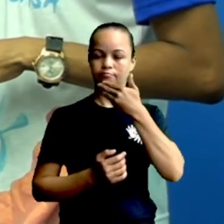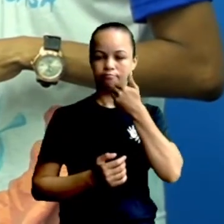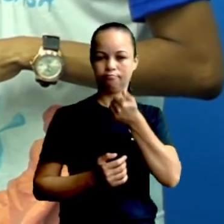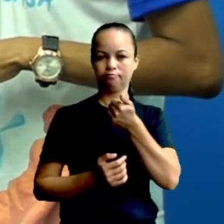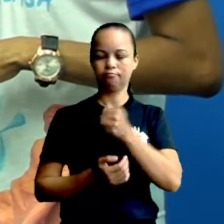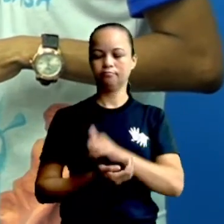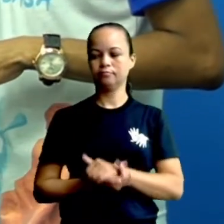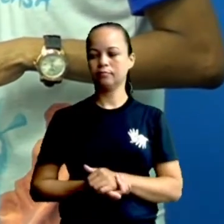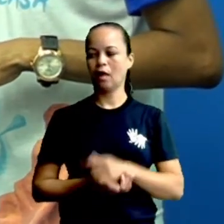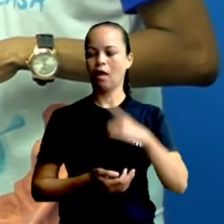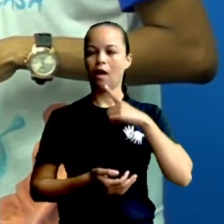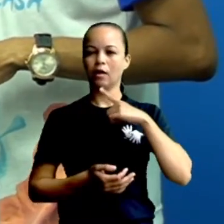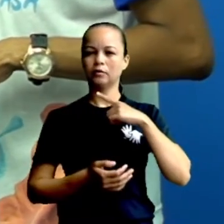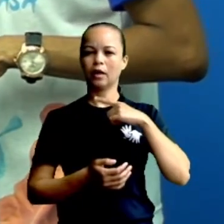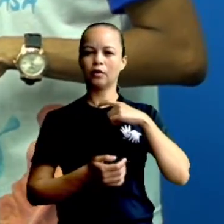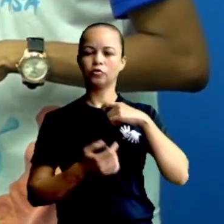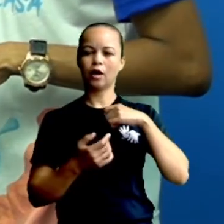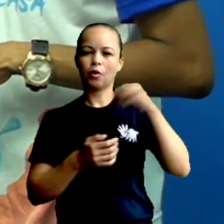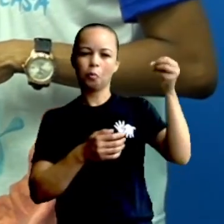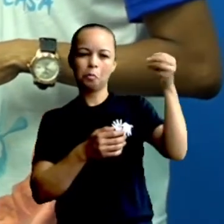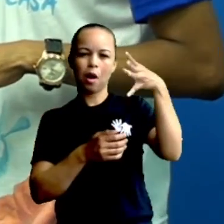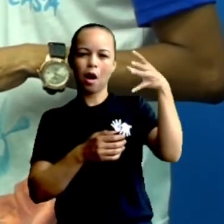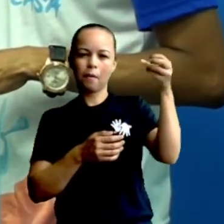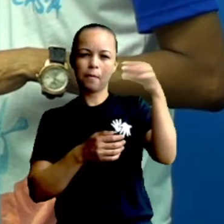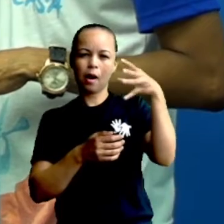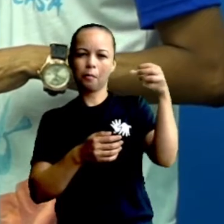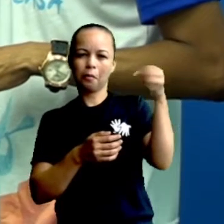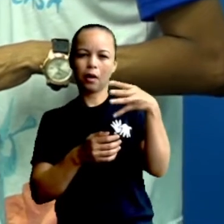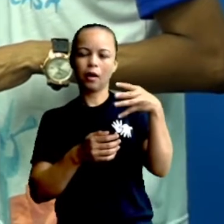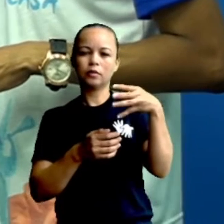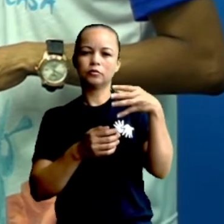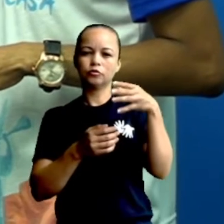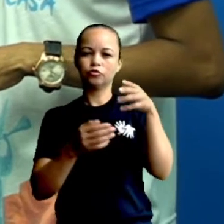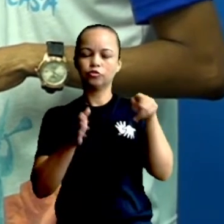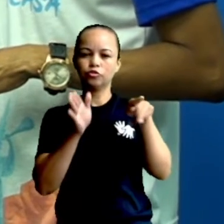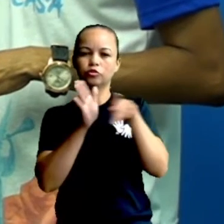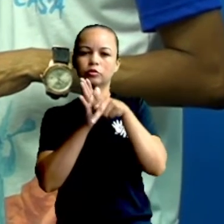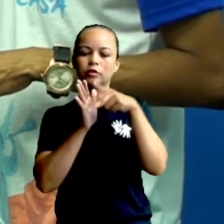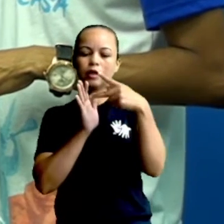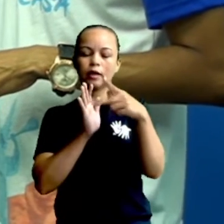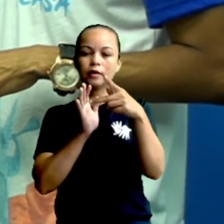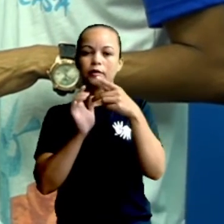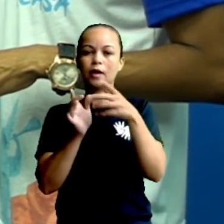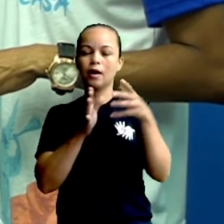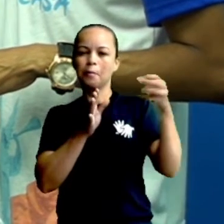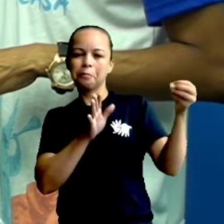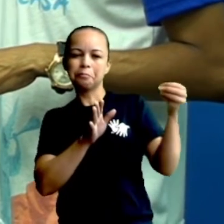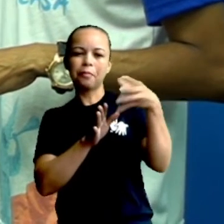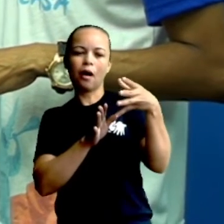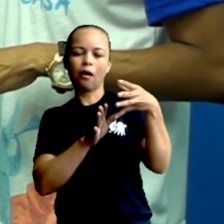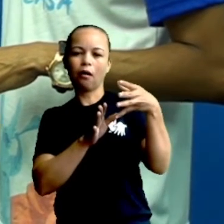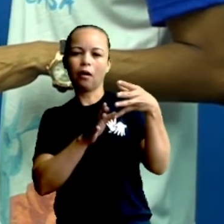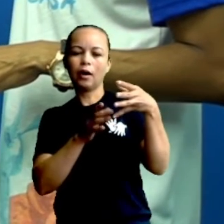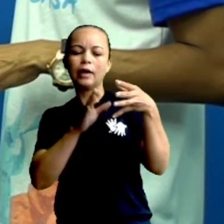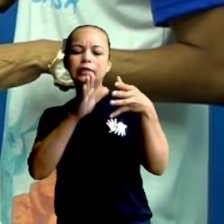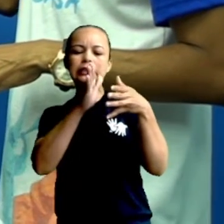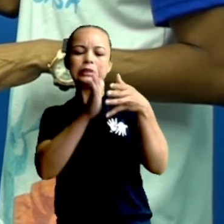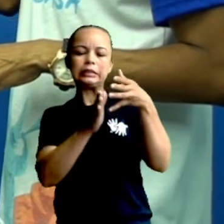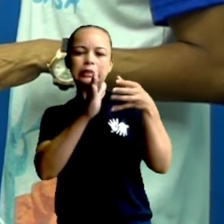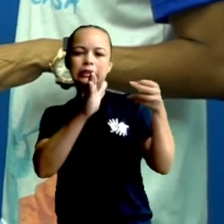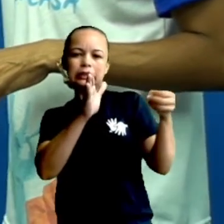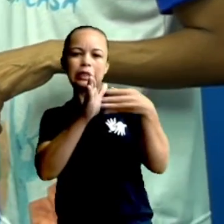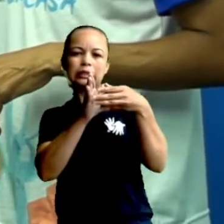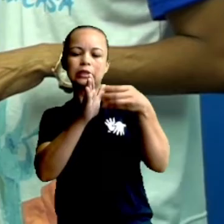tenho os raios de luz chegando numa lente. Quando bate numa lente, a tendência dele é ir para